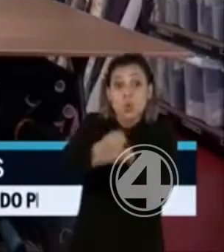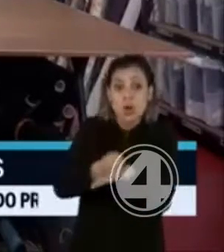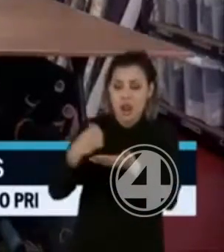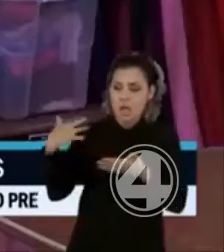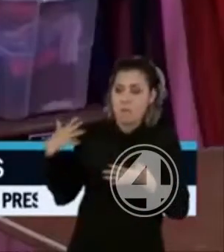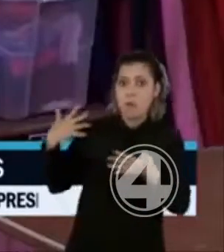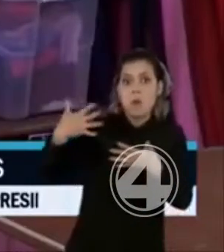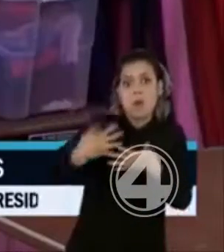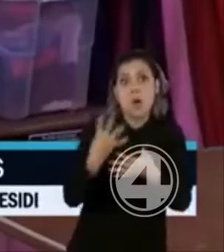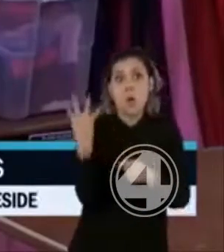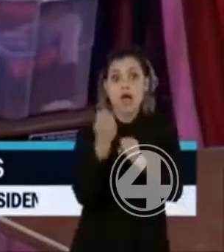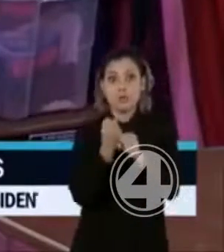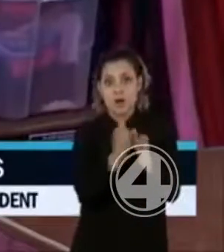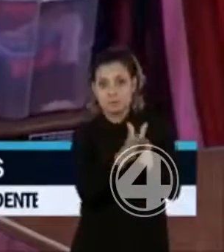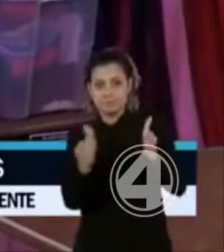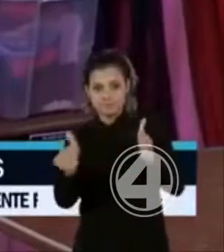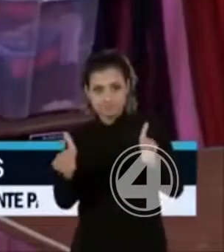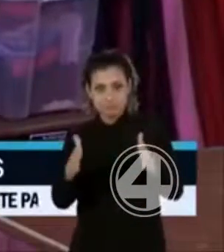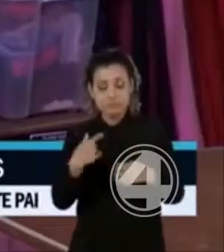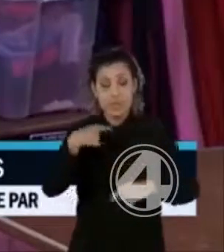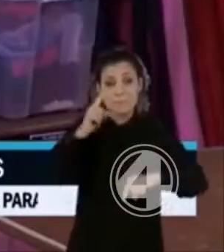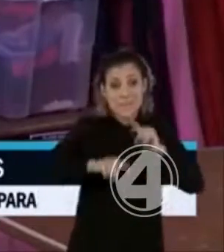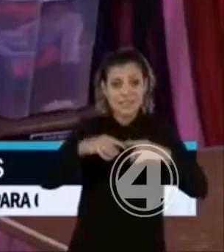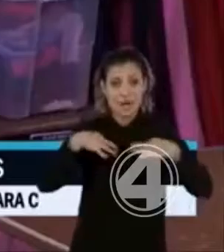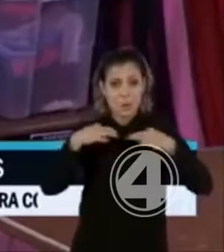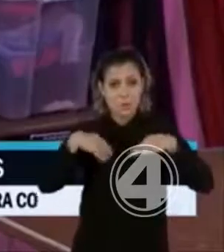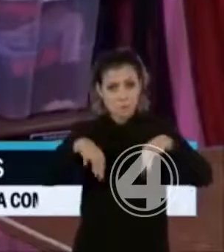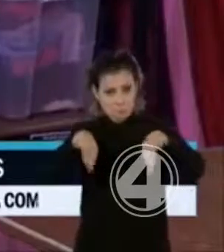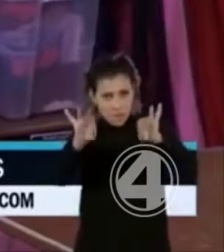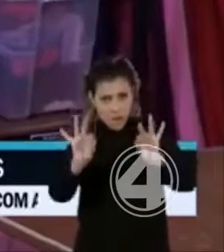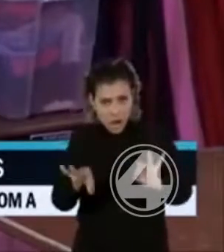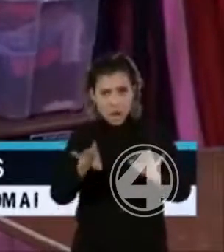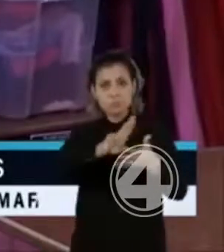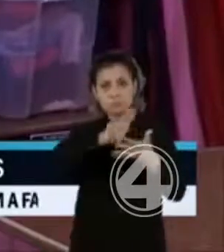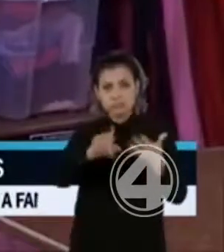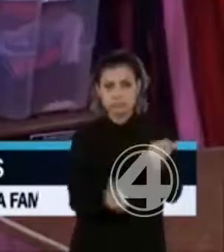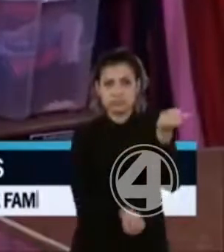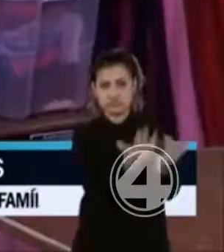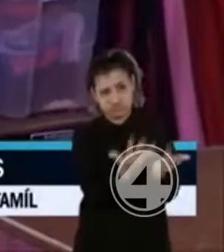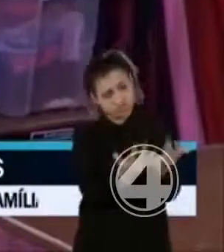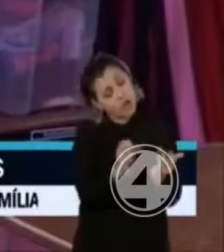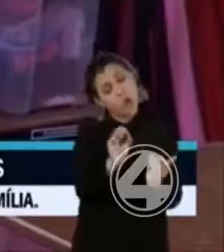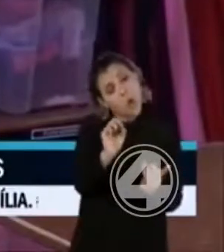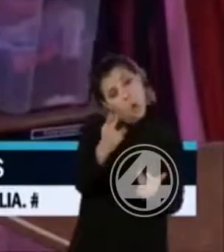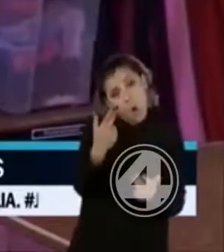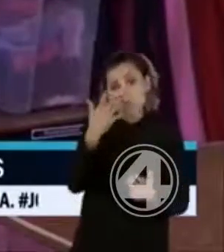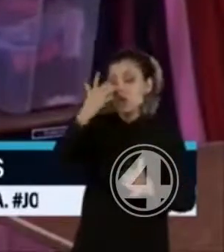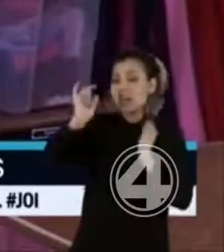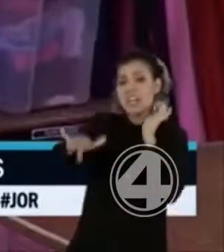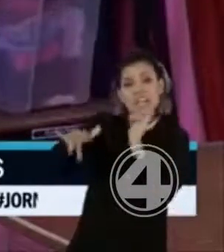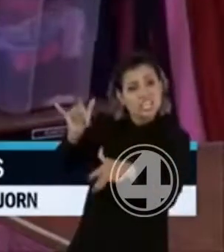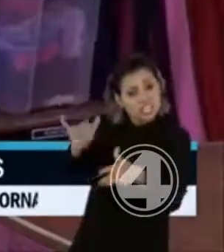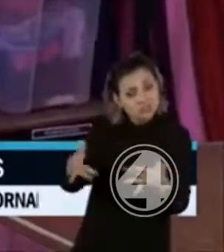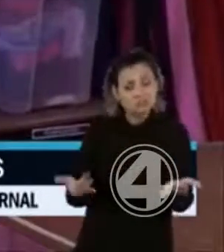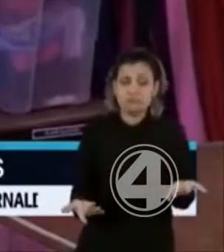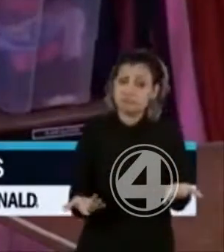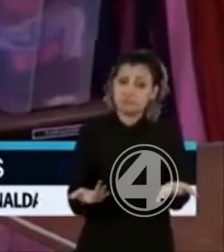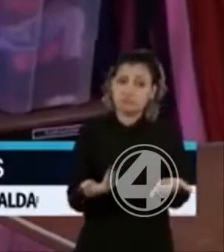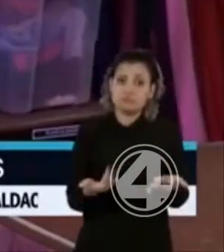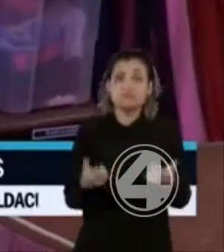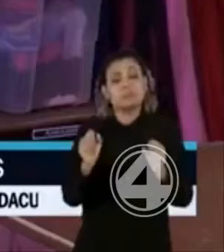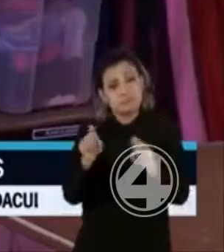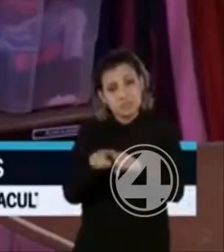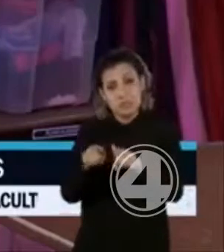novo destino. Esse tecido estaria ou teria sido incinerado, ou teria sido jogado no lixo,